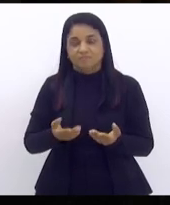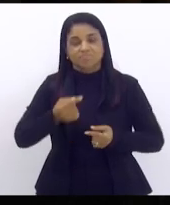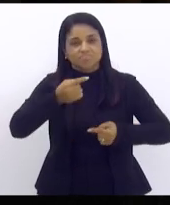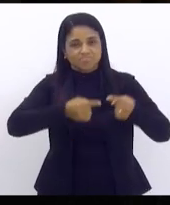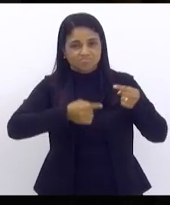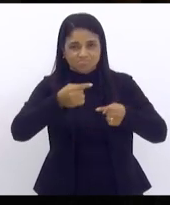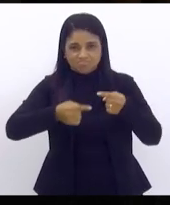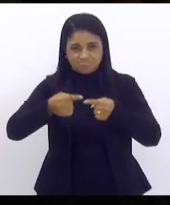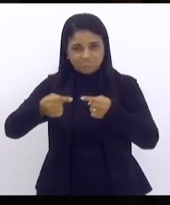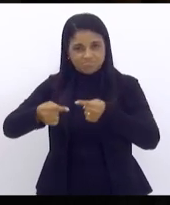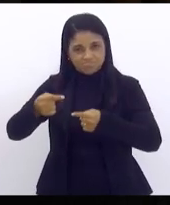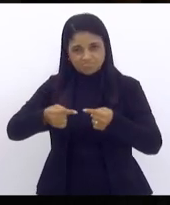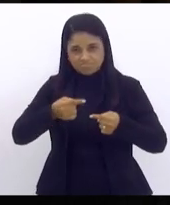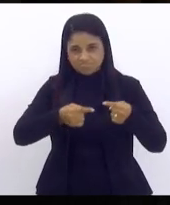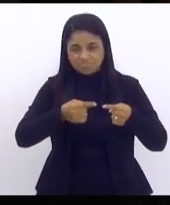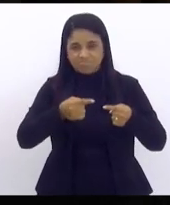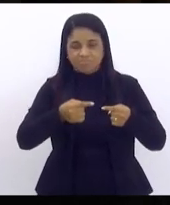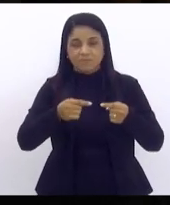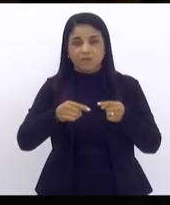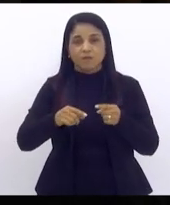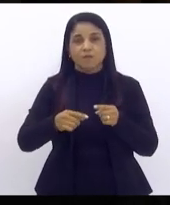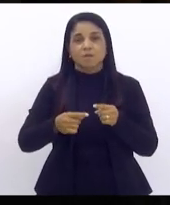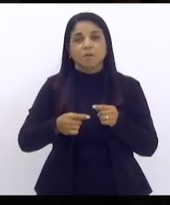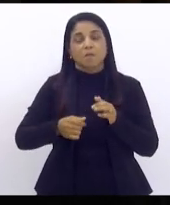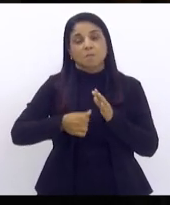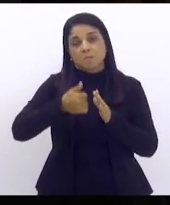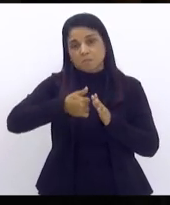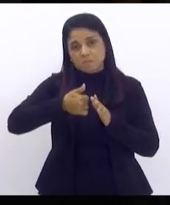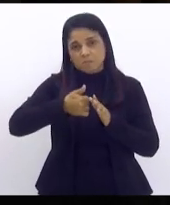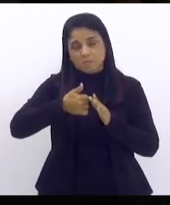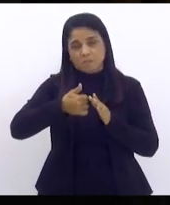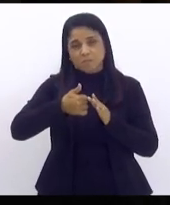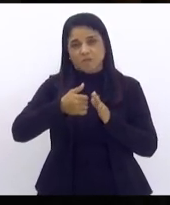aqui, em primeiro lugar, as críticas.